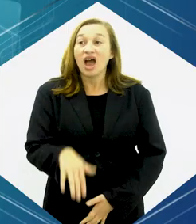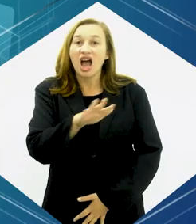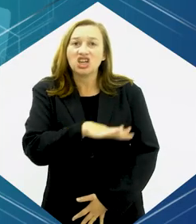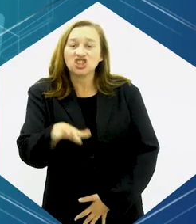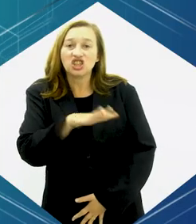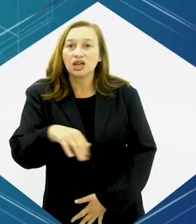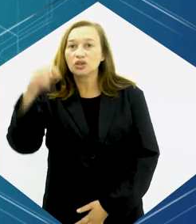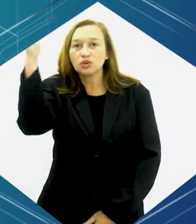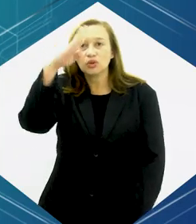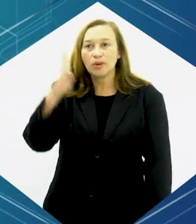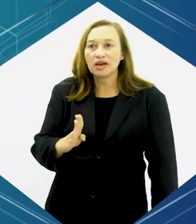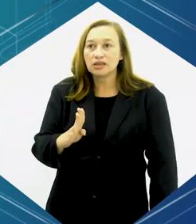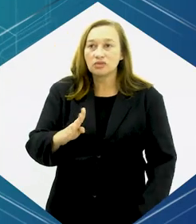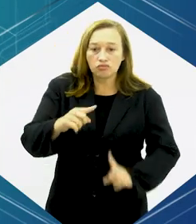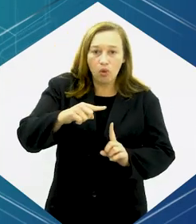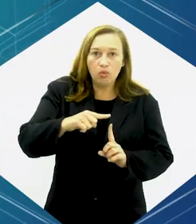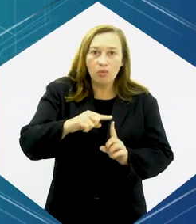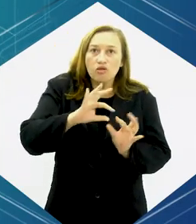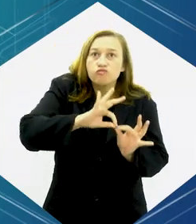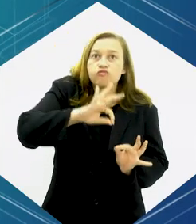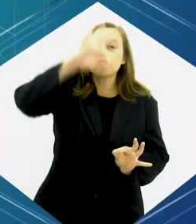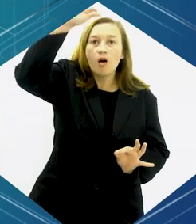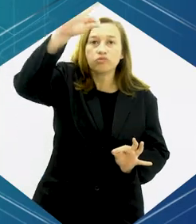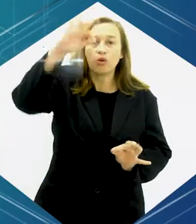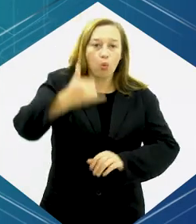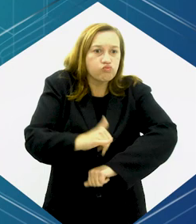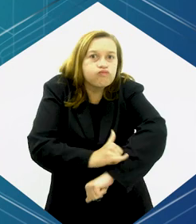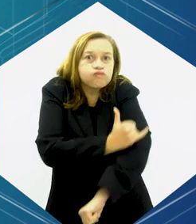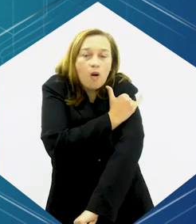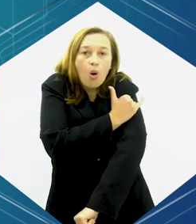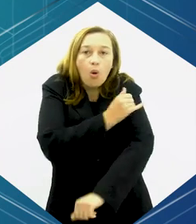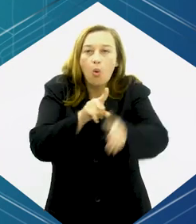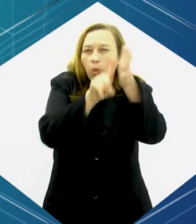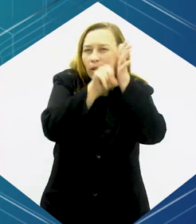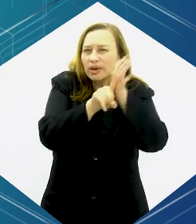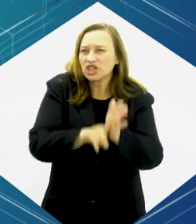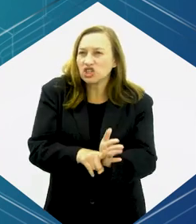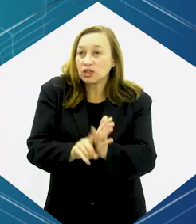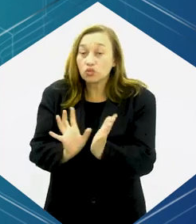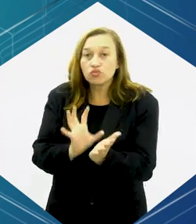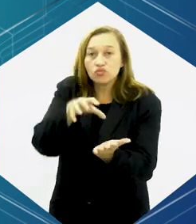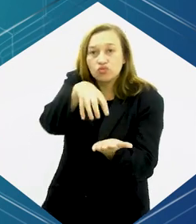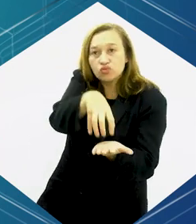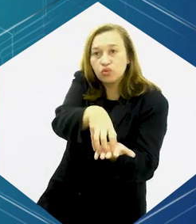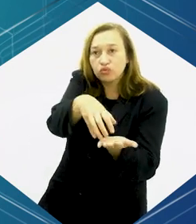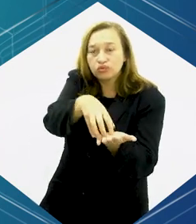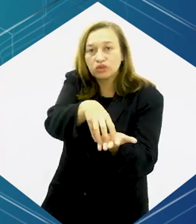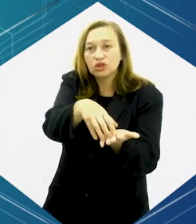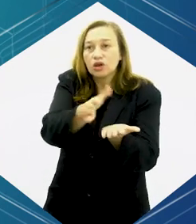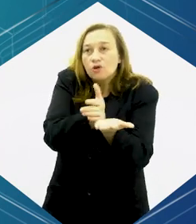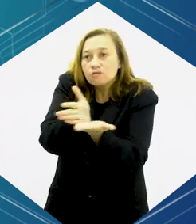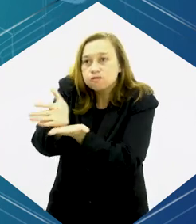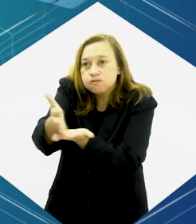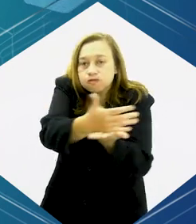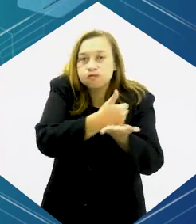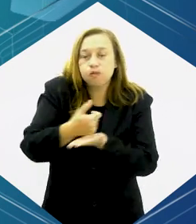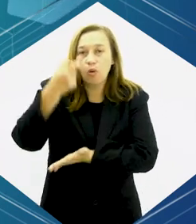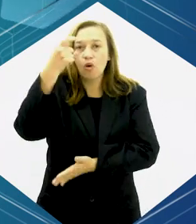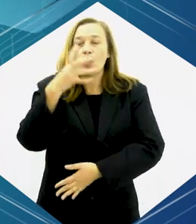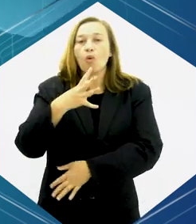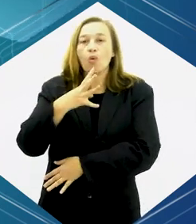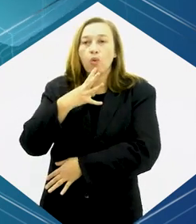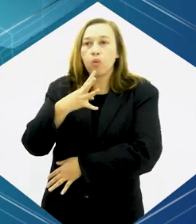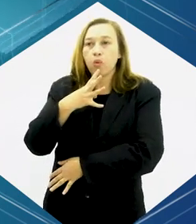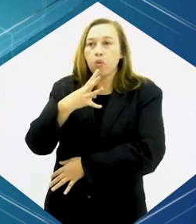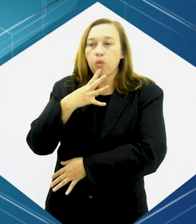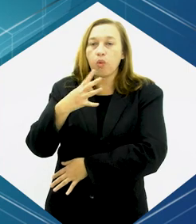as crianças no Brasil estão mais altas e mais obesas uma pesquisa do centro de integração de dados e conhecimento para